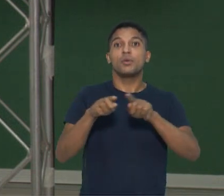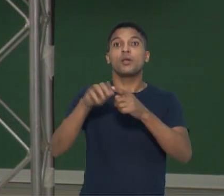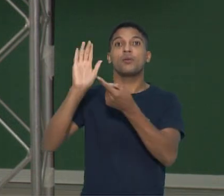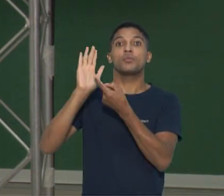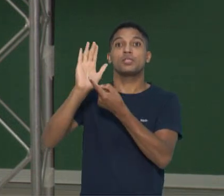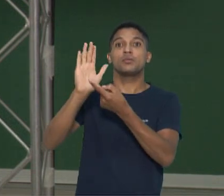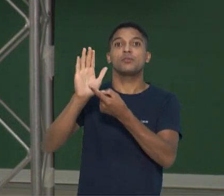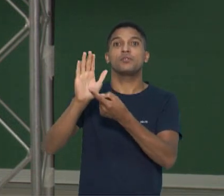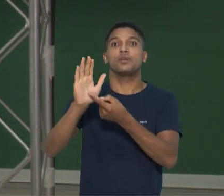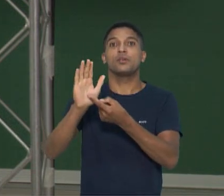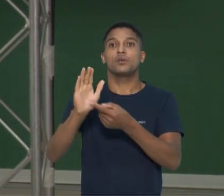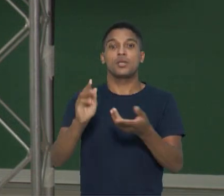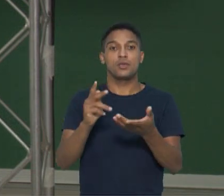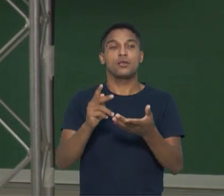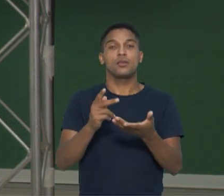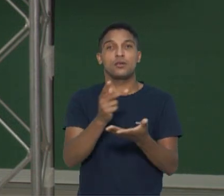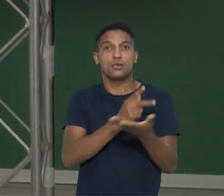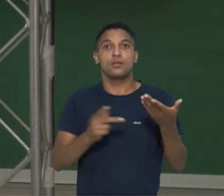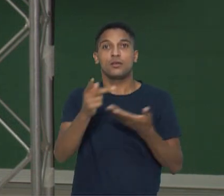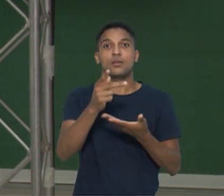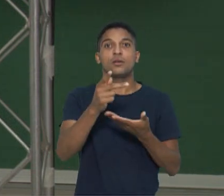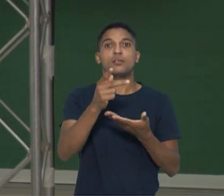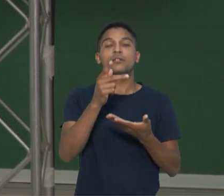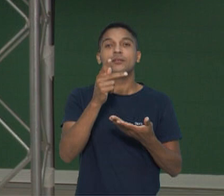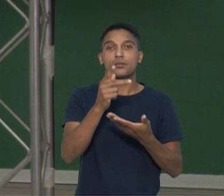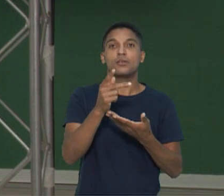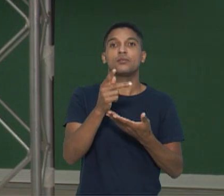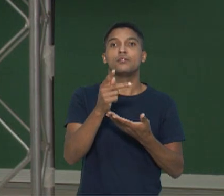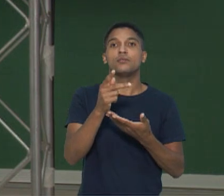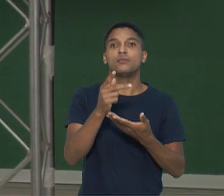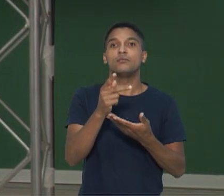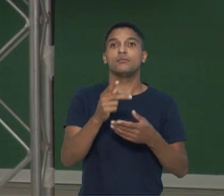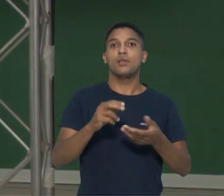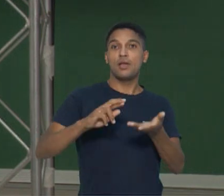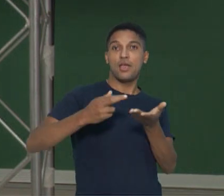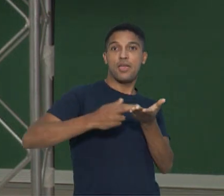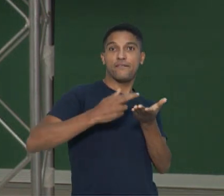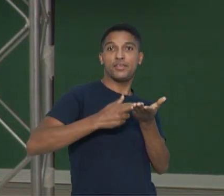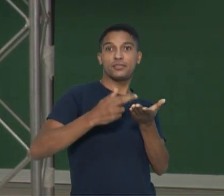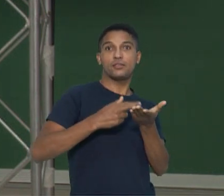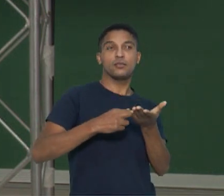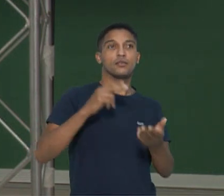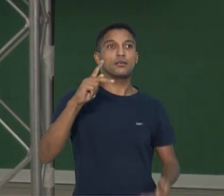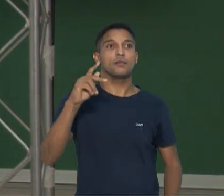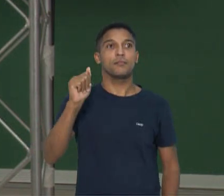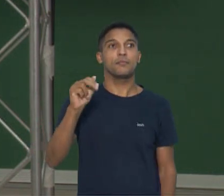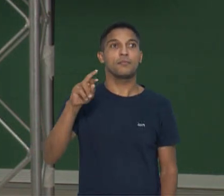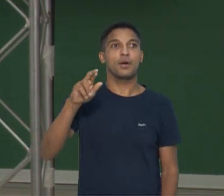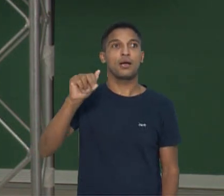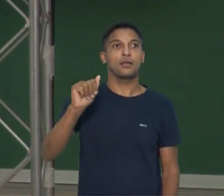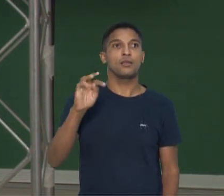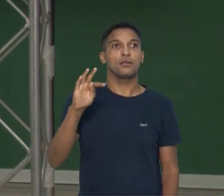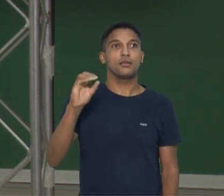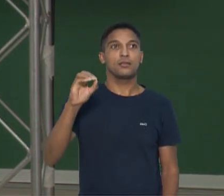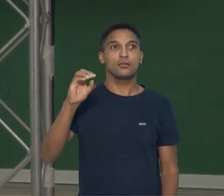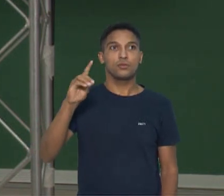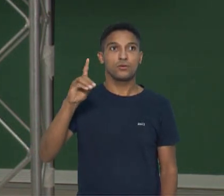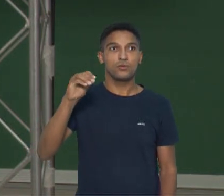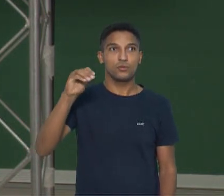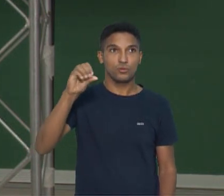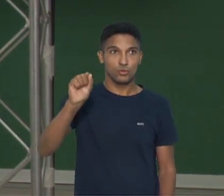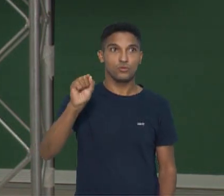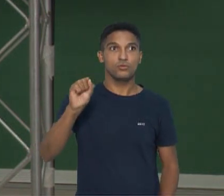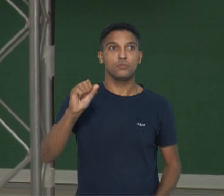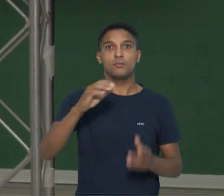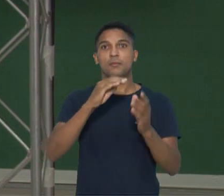revista Para Todos. Lembram que ele ditou até moda nos anos 20 com essa capa de revista que ele desenhava? Lembram